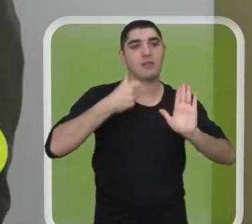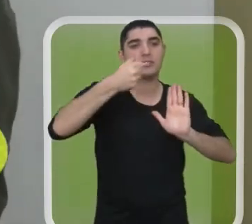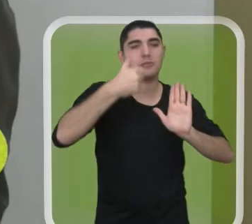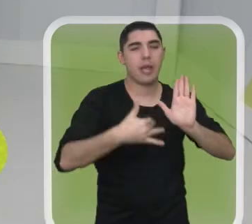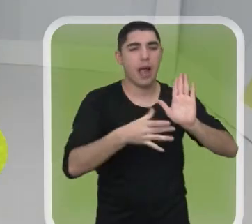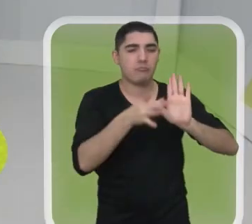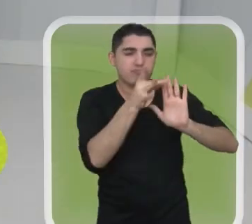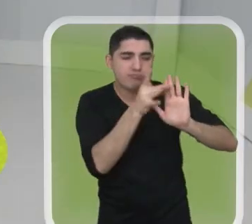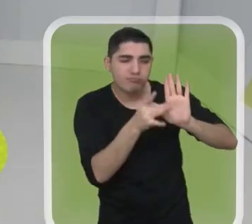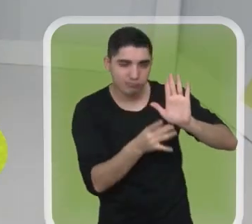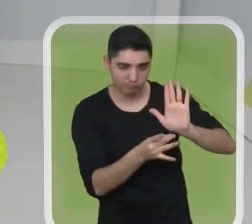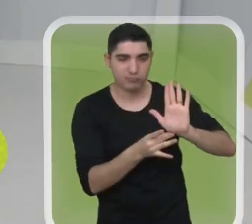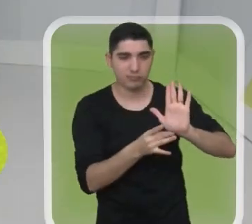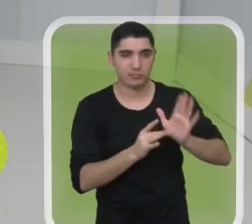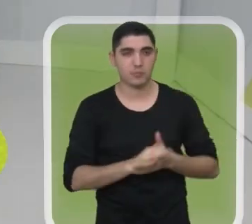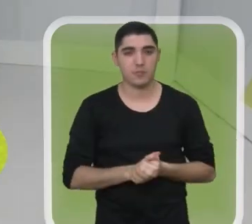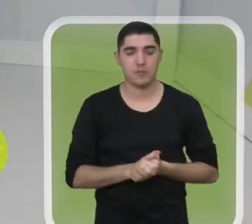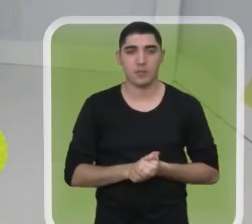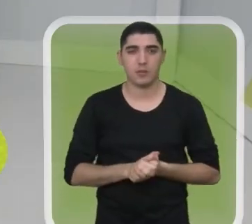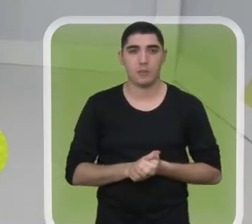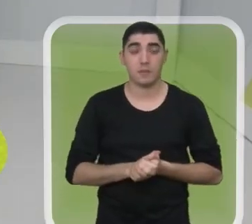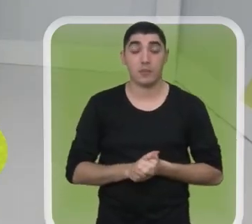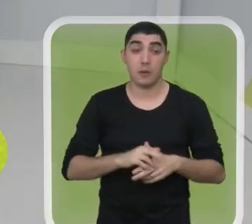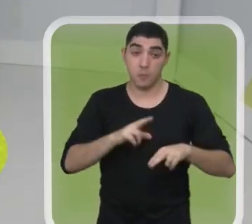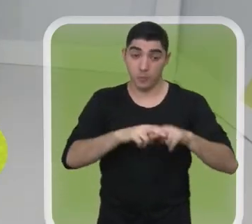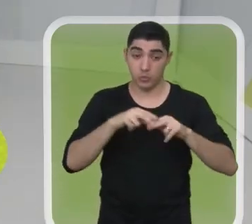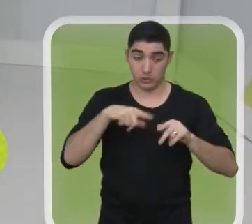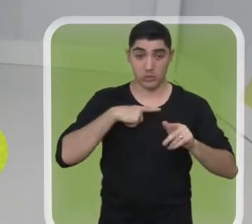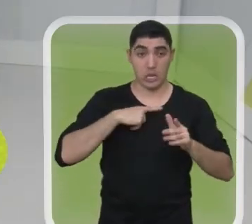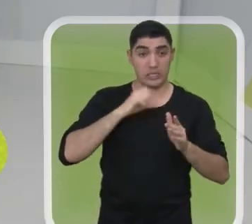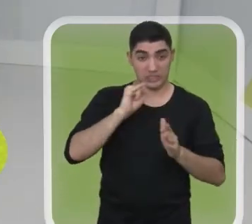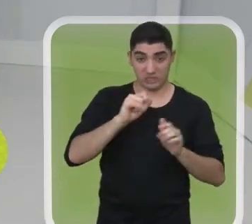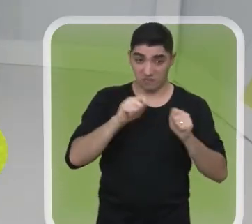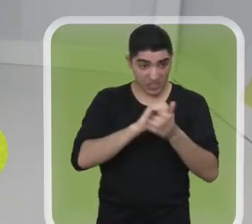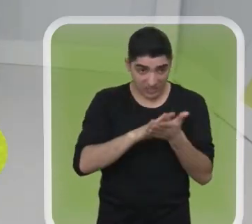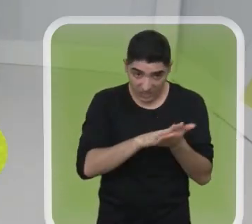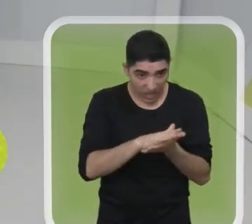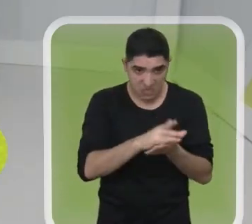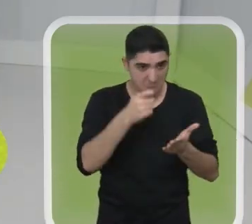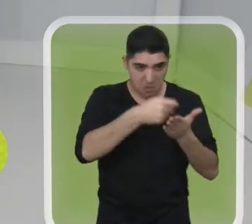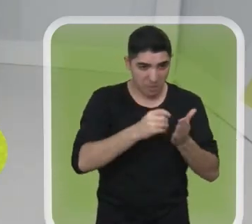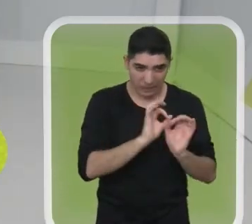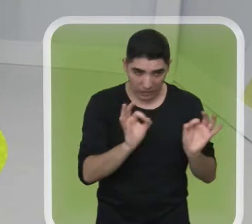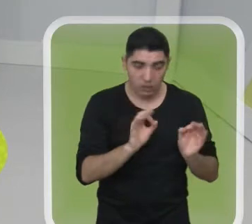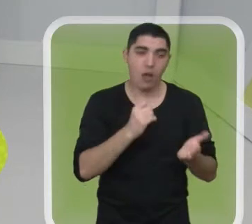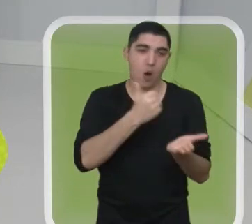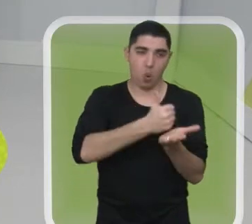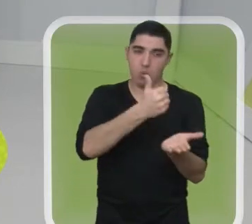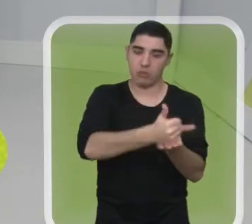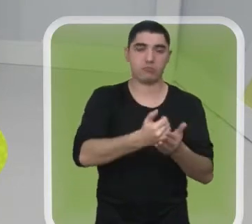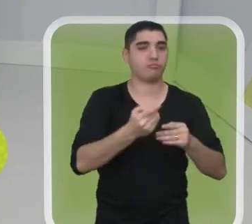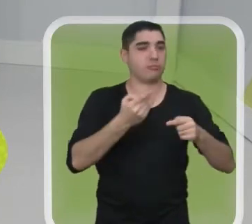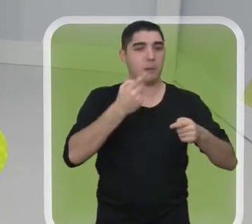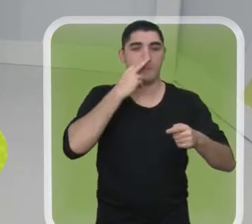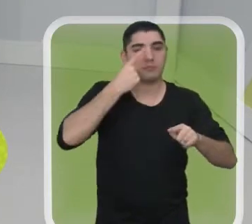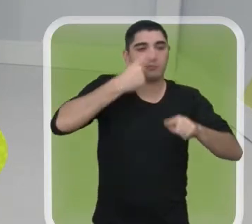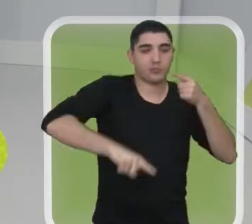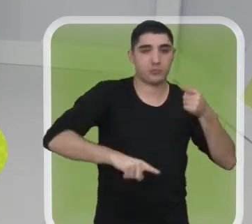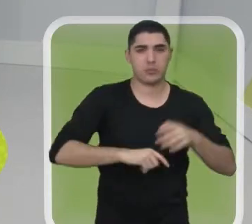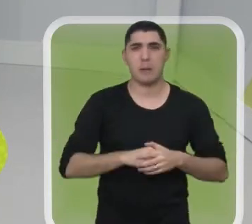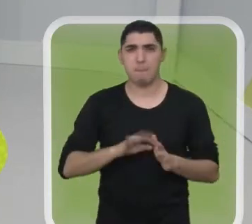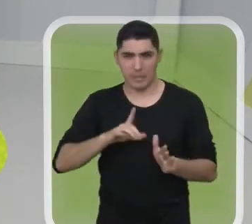acontece com o investidor? Não cumpre o plano, rescinde o contrato. E tem multa? Tem uma cláusula com multa caso ele não...